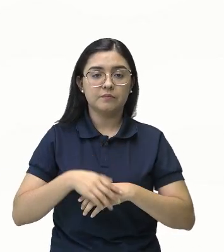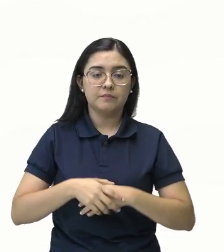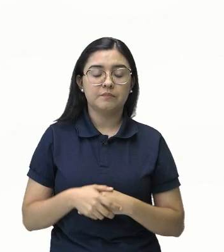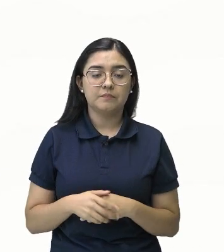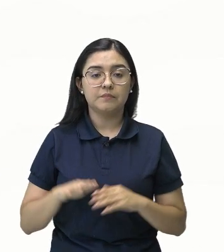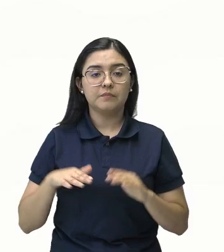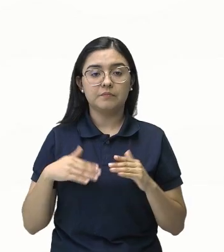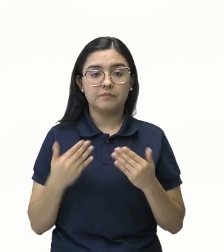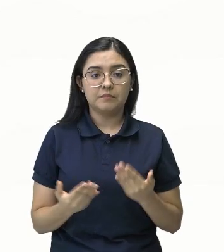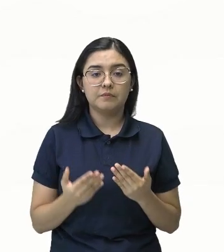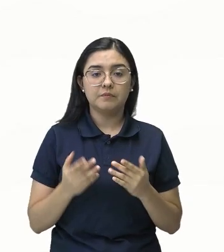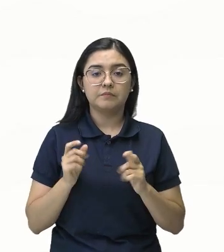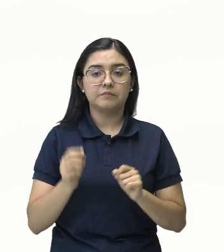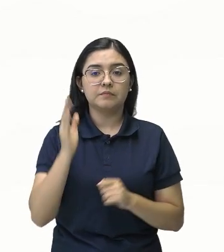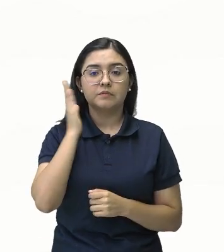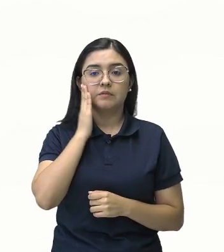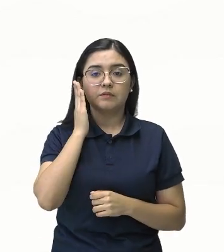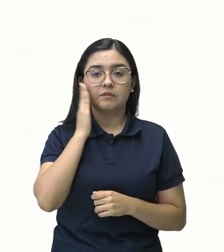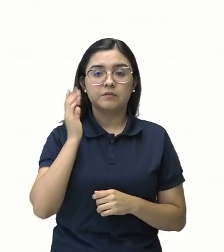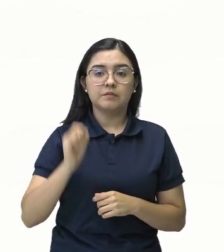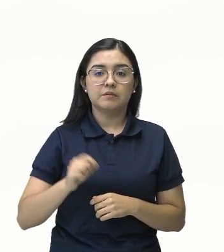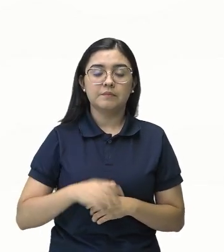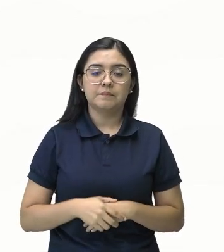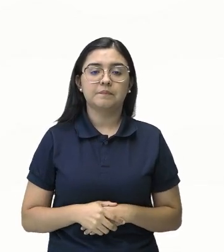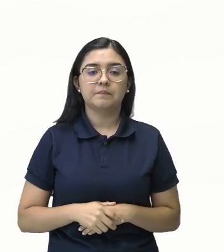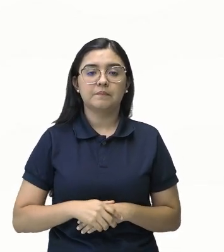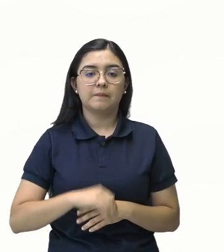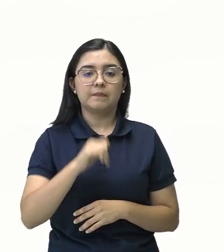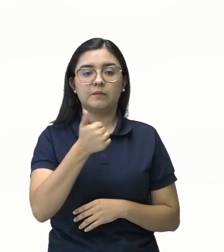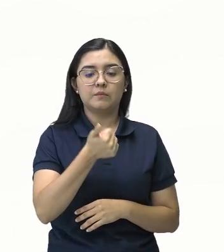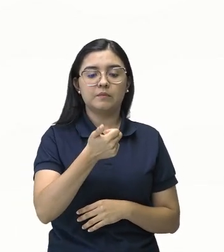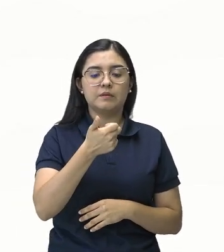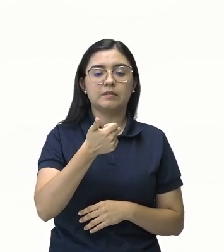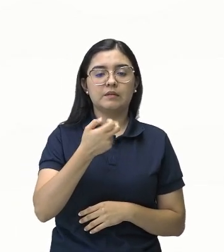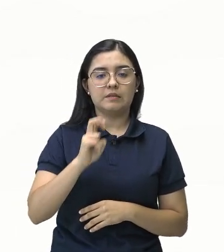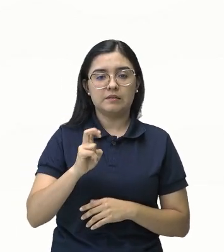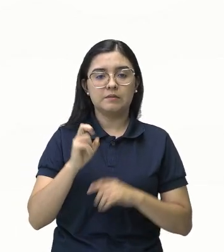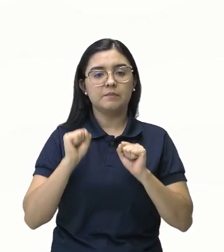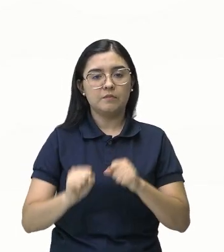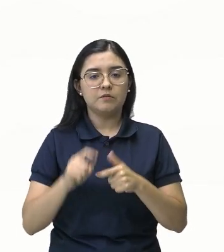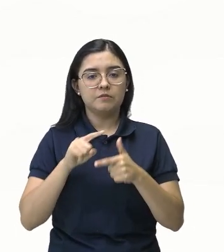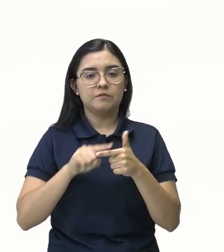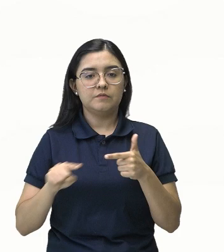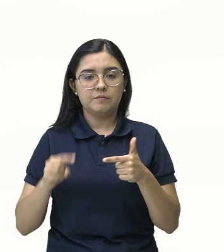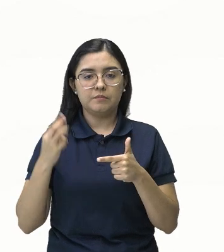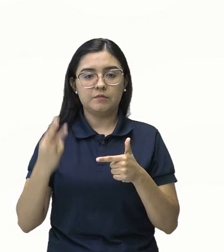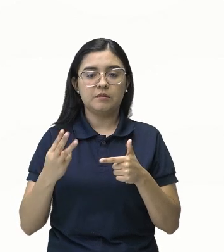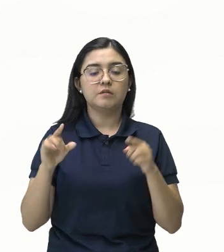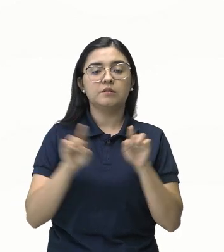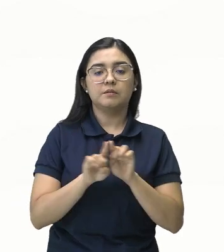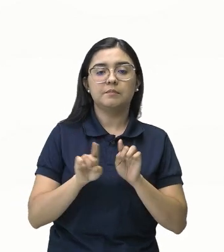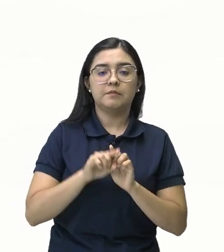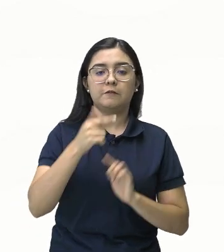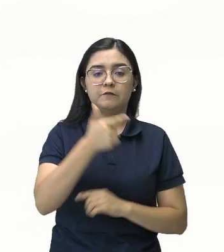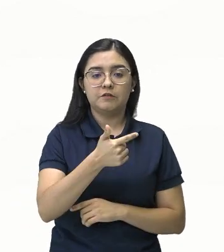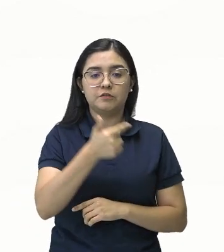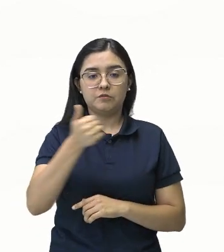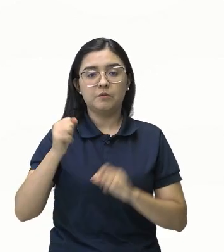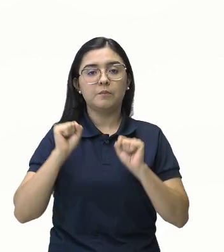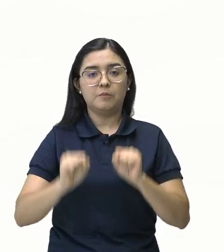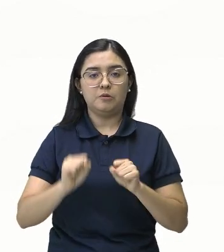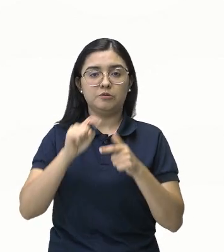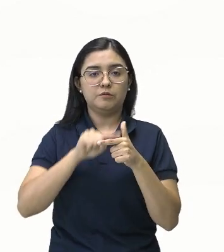E aí, eu sei que o meu 15 eu posso dividir por 3 e o meu 21 eu também posso dividir